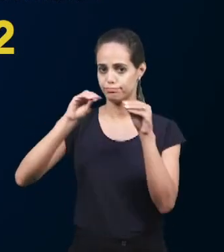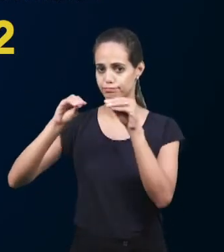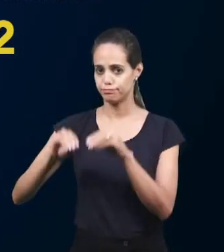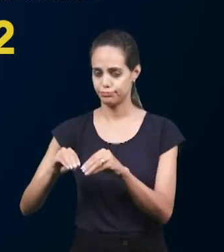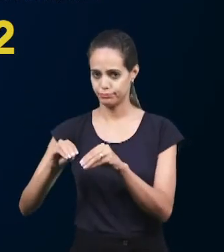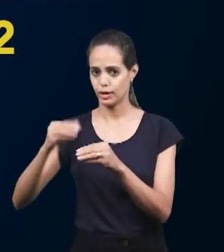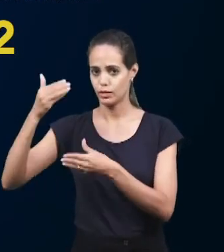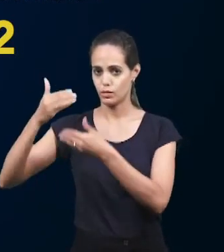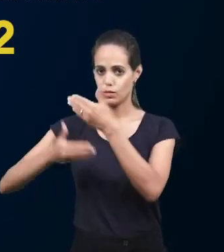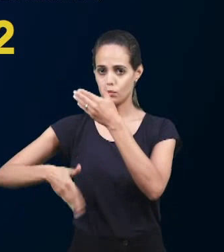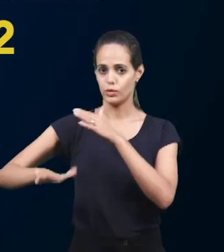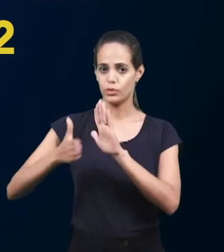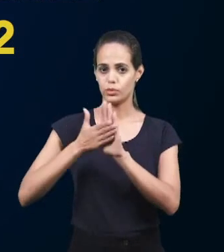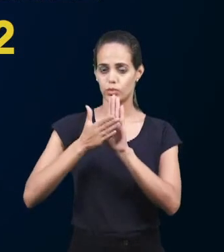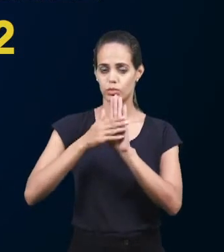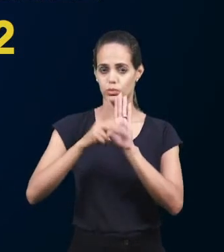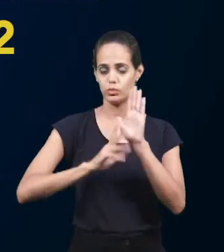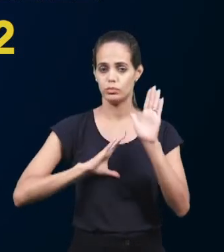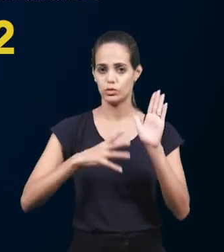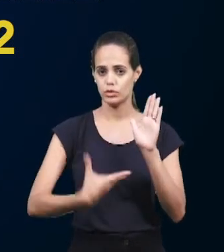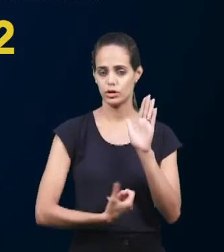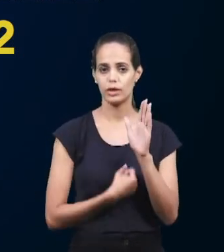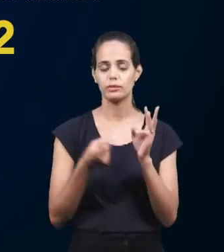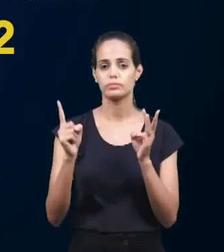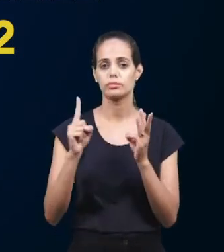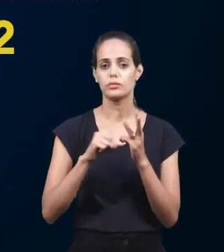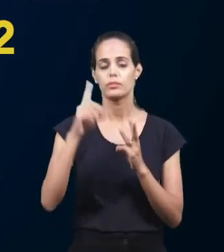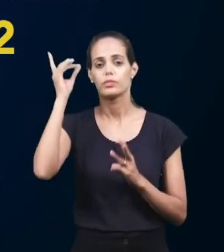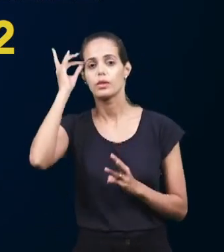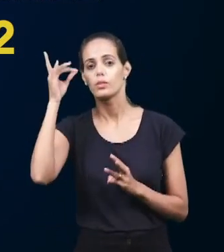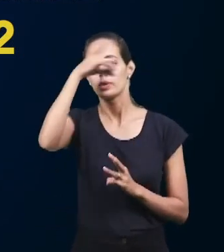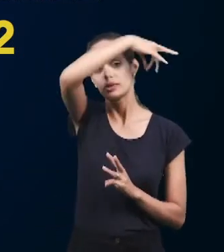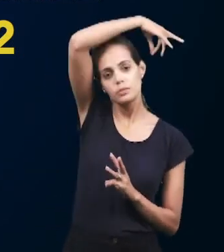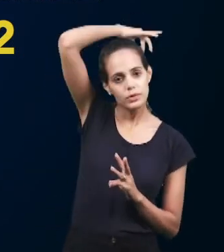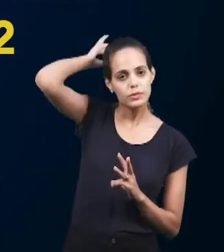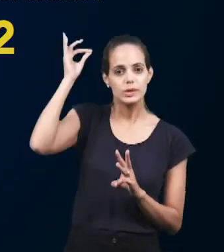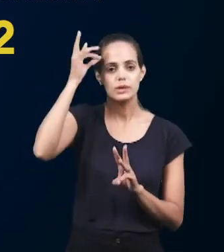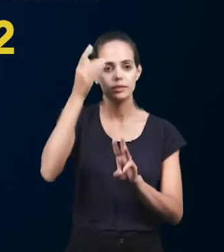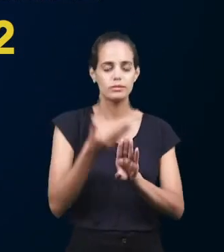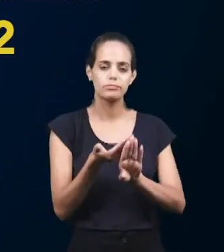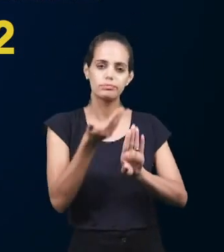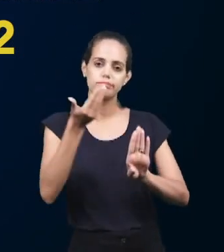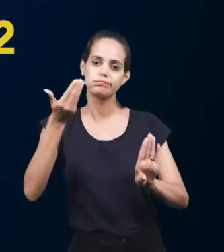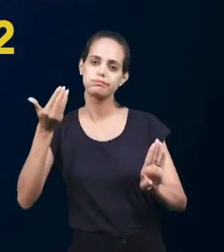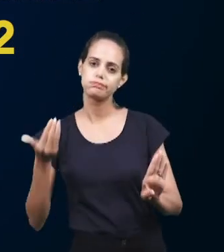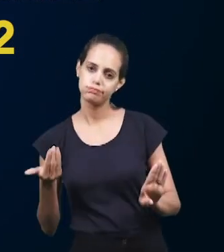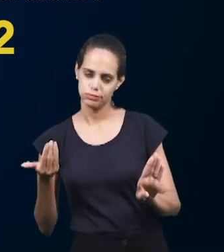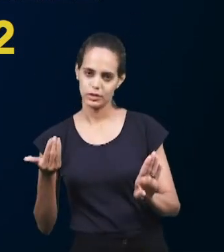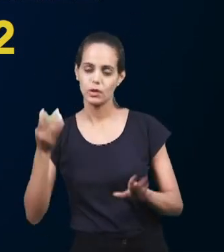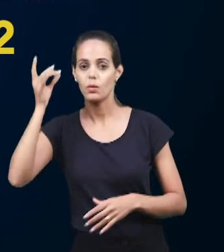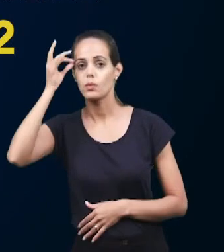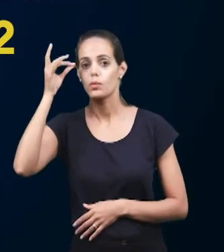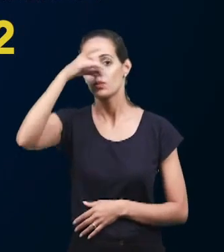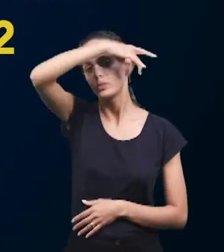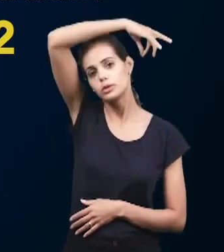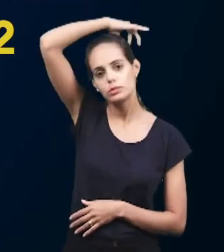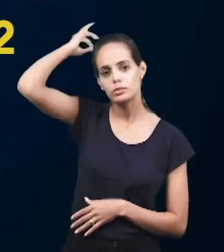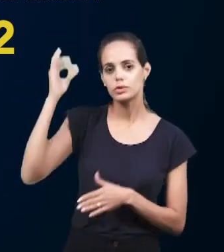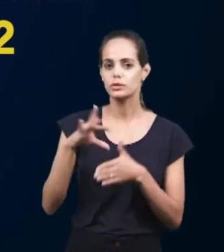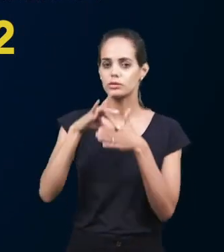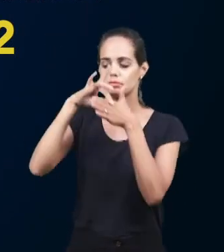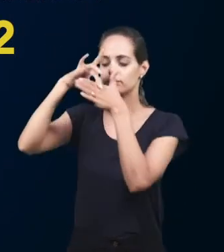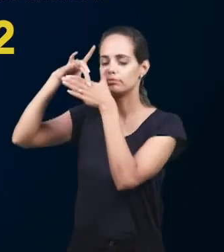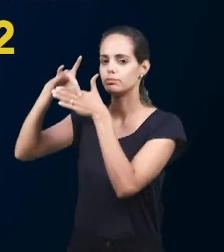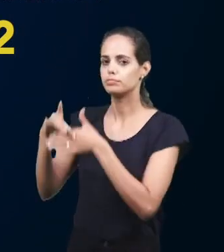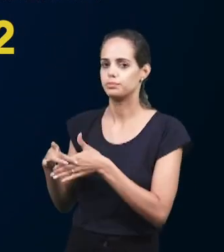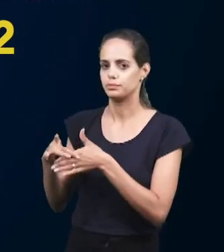do projeto. O Espírito Santo, em santificação do Espírito. O Espírito Santo é aquele que nos conduz no caminho